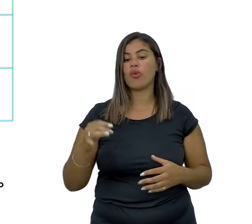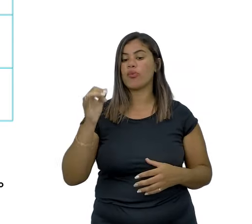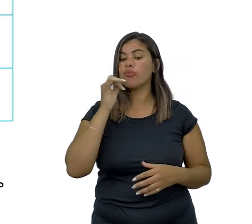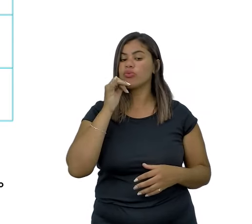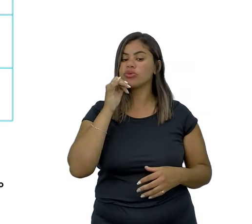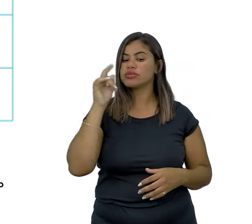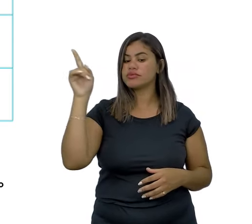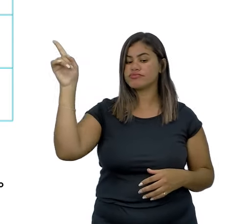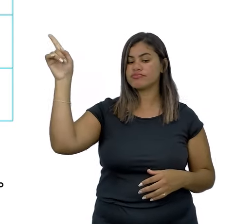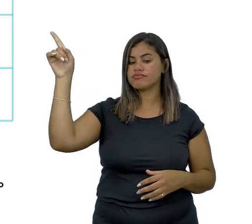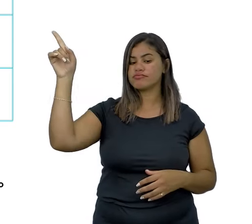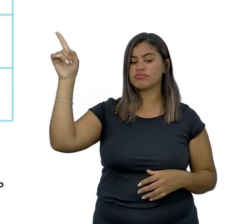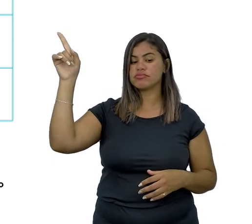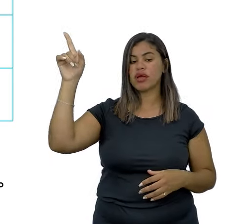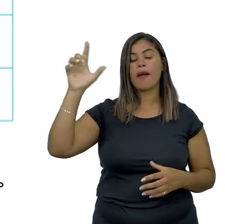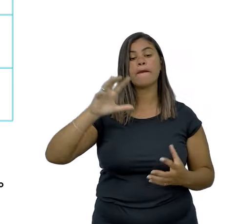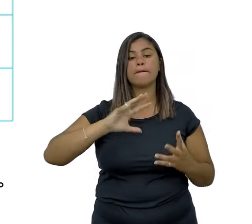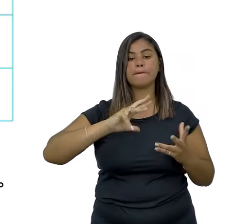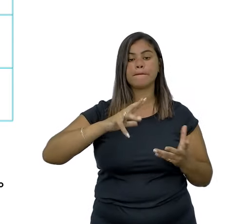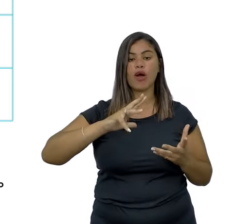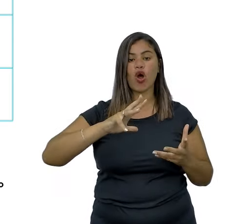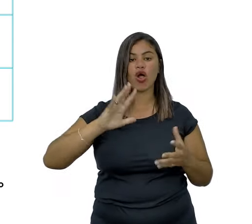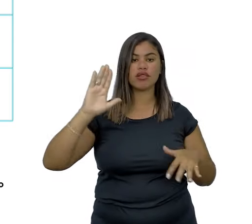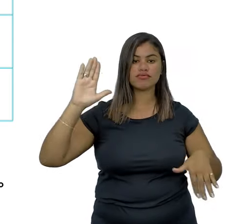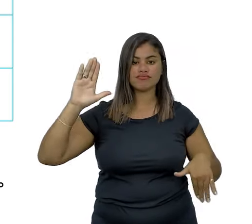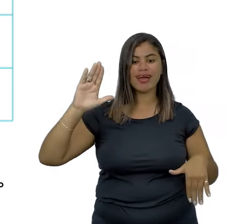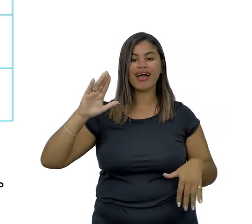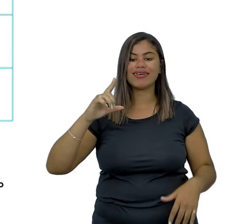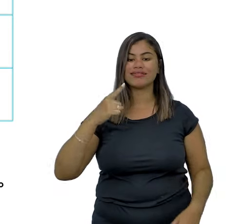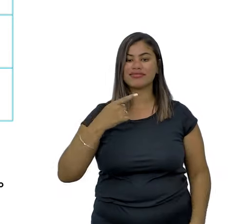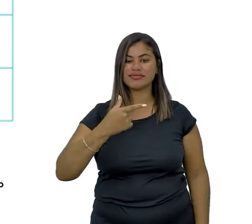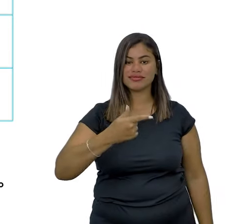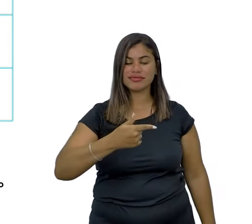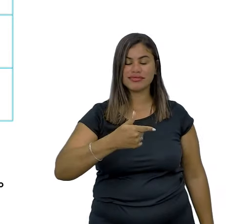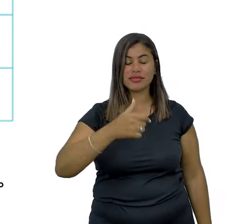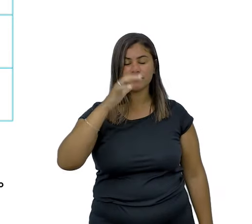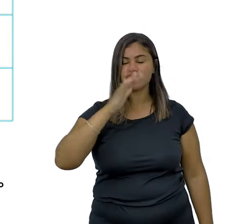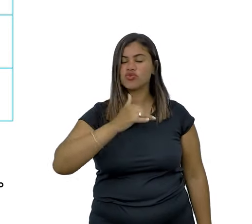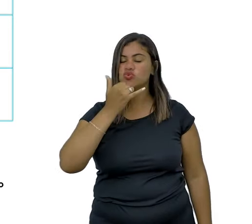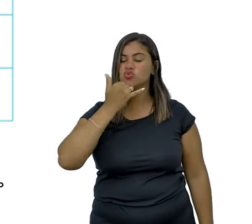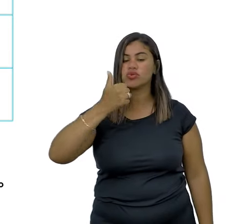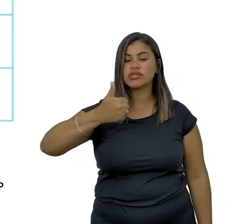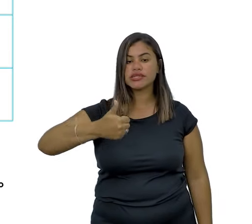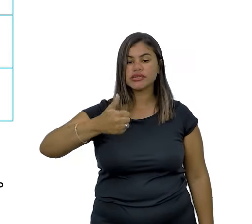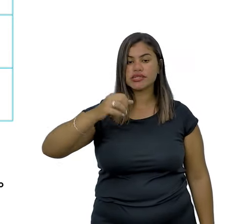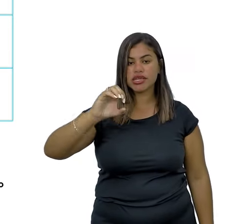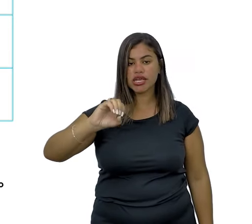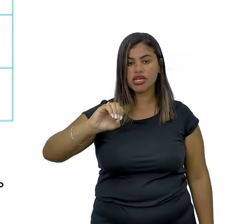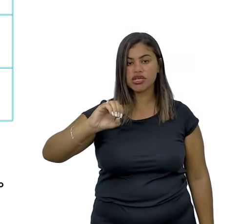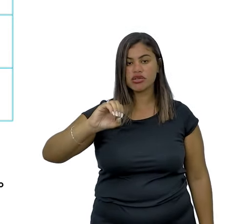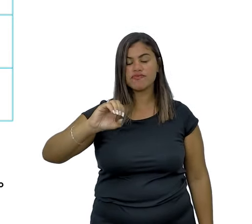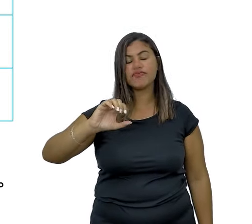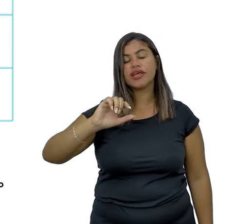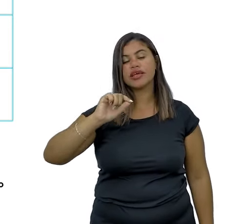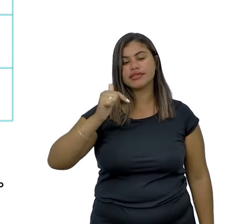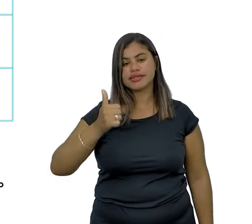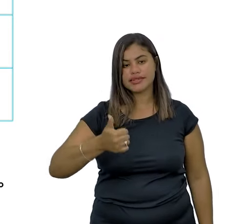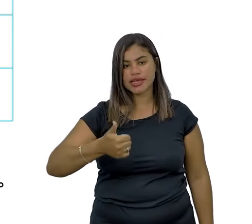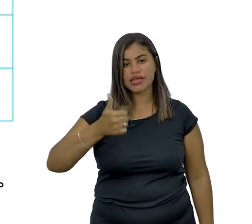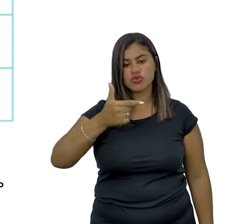seja, o número 120. E no item C, as crianças devem comparar novamente a quantidade